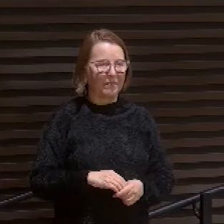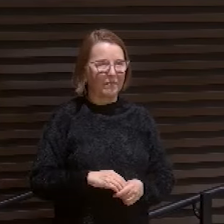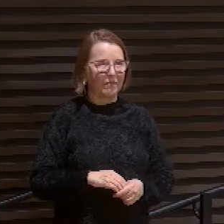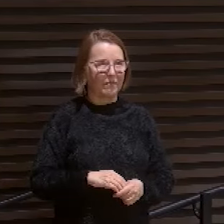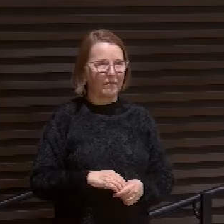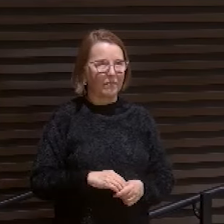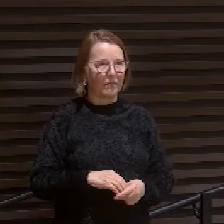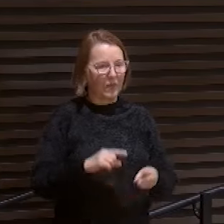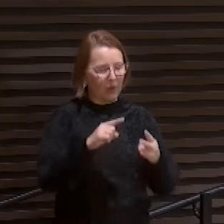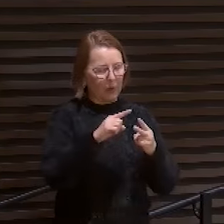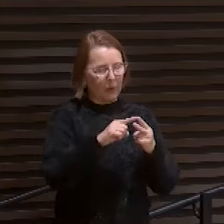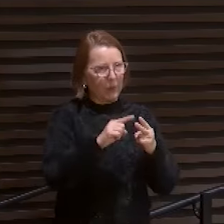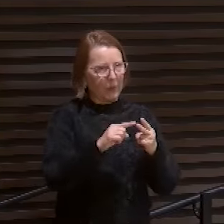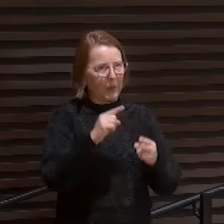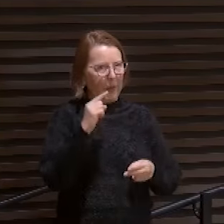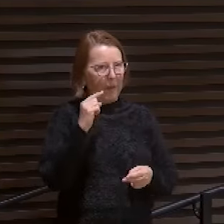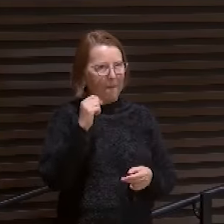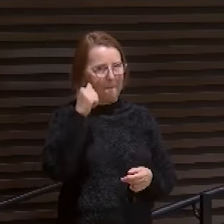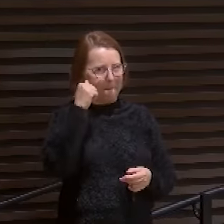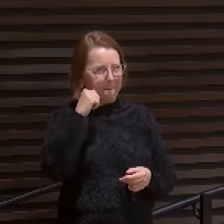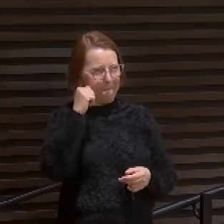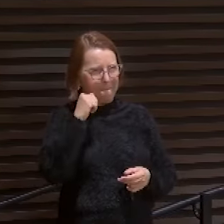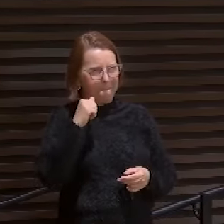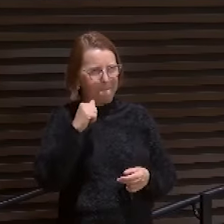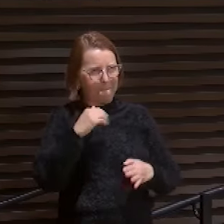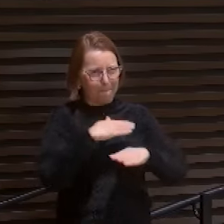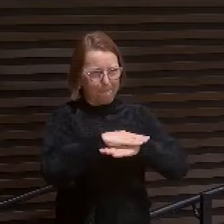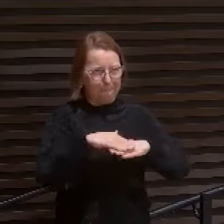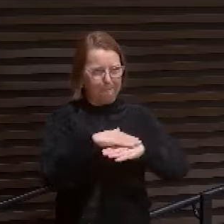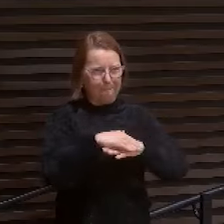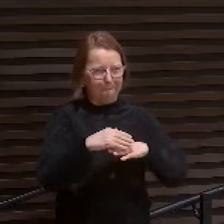Duas mocinhas estavam conversando.